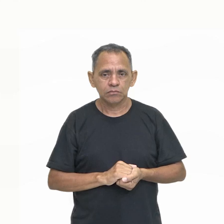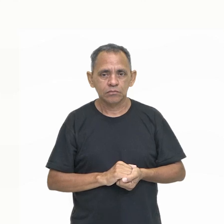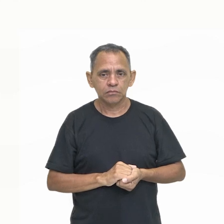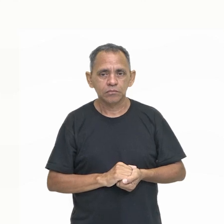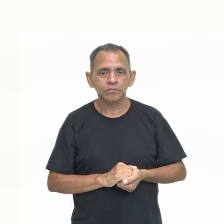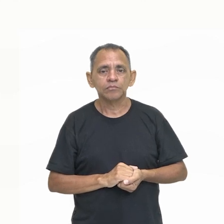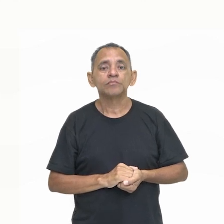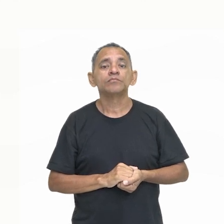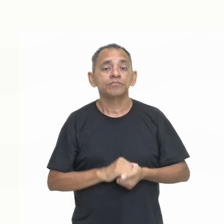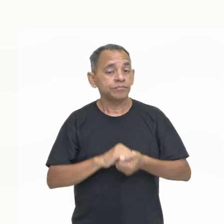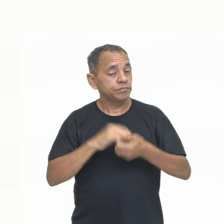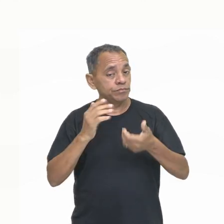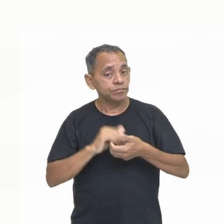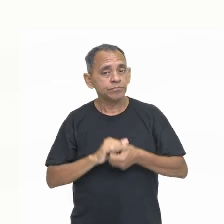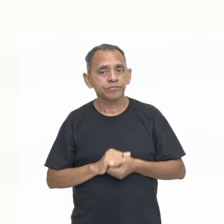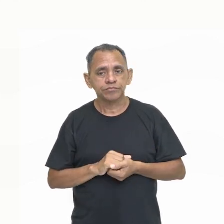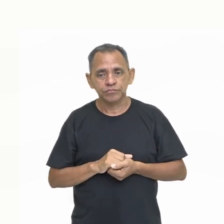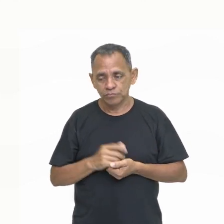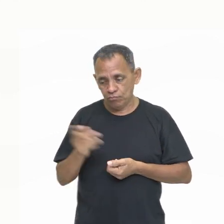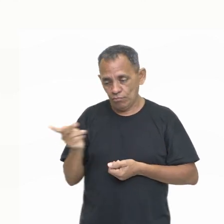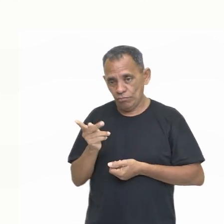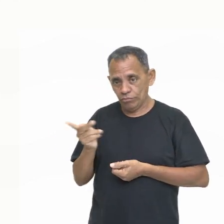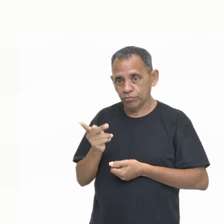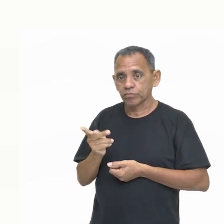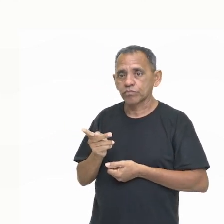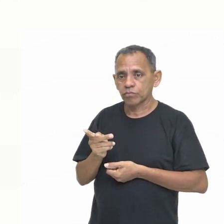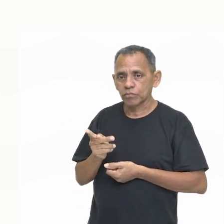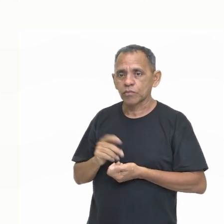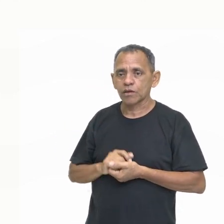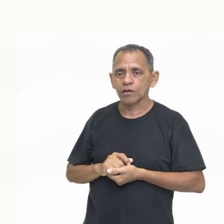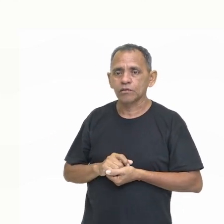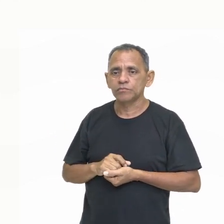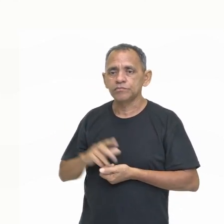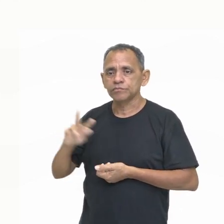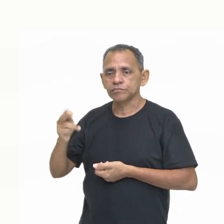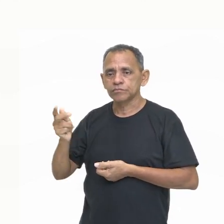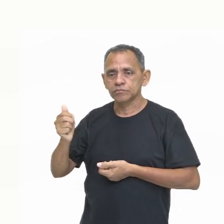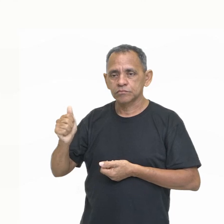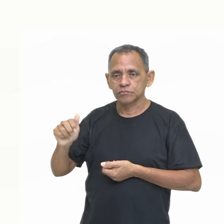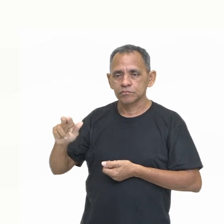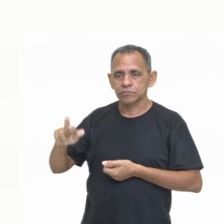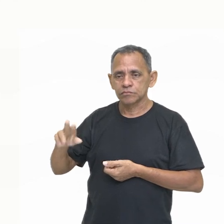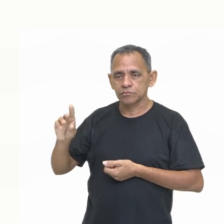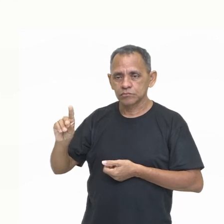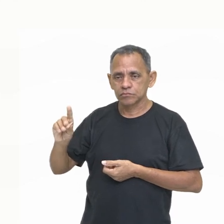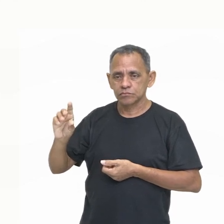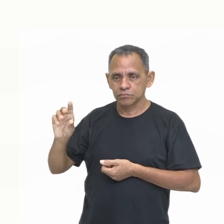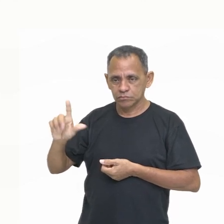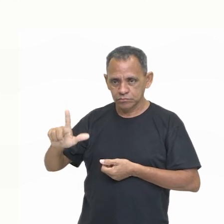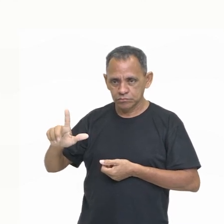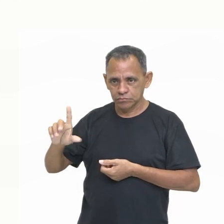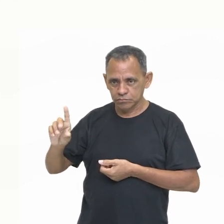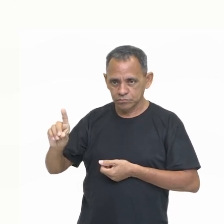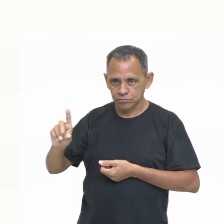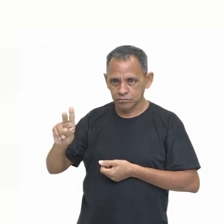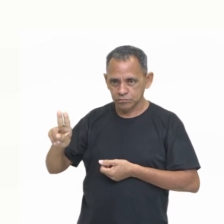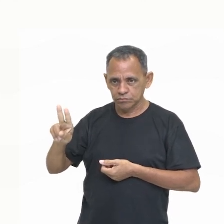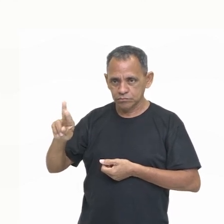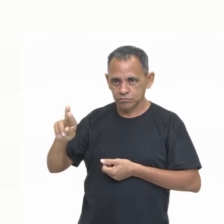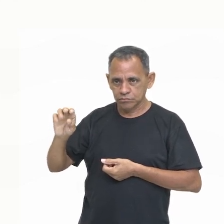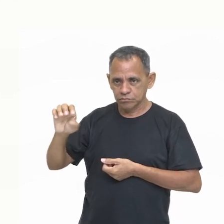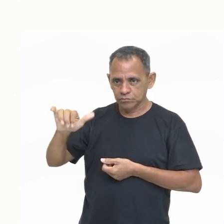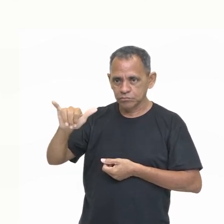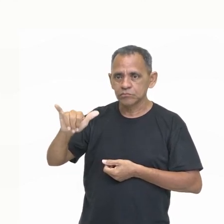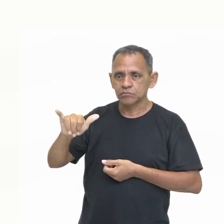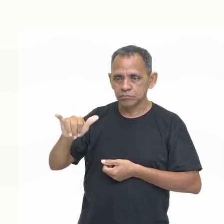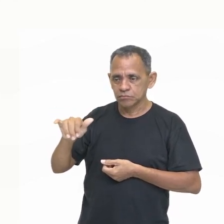Stanley Miller e Harold Urey, lembrando que é um aluno e um professor, eles conseguiram aí